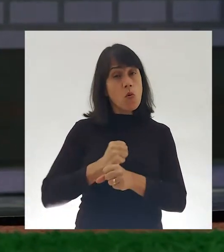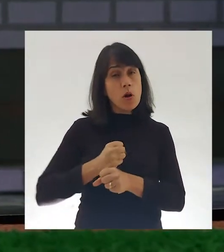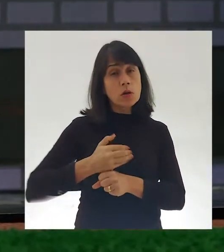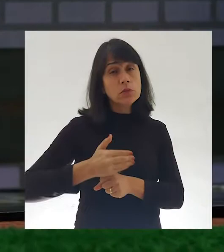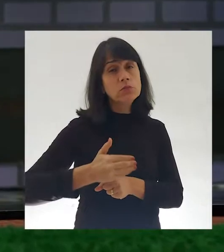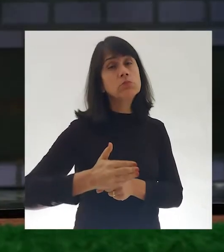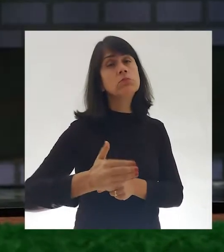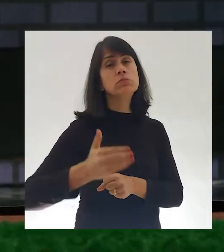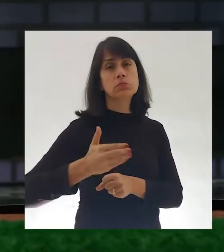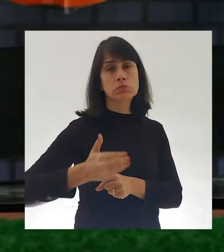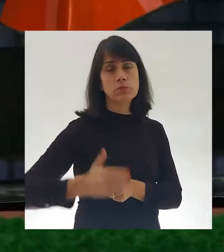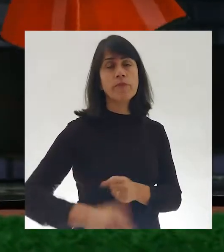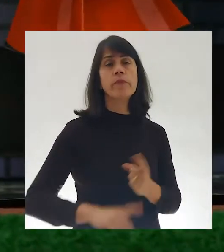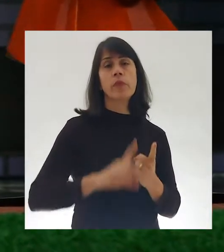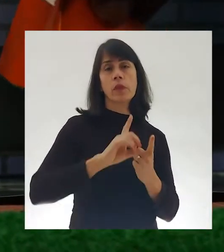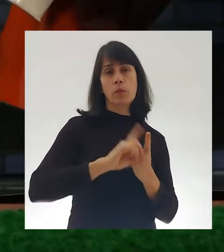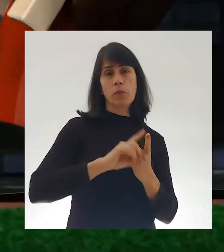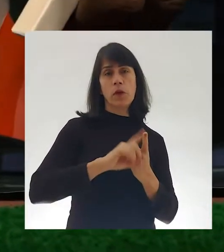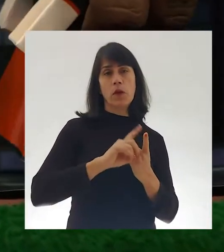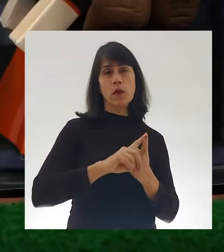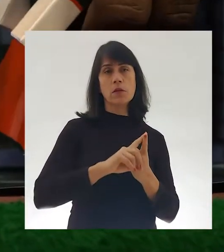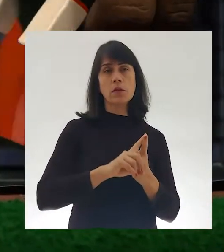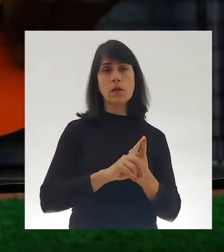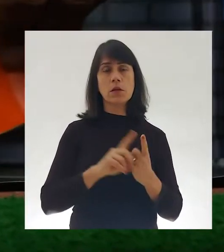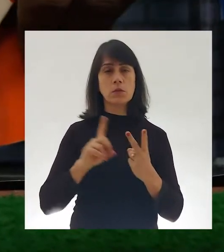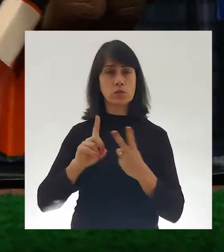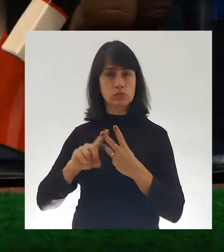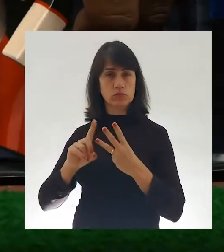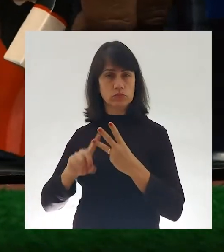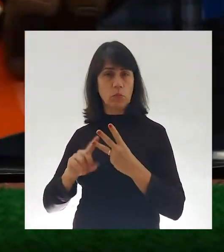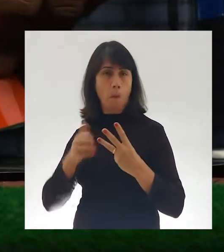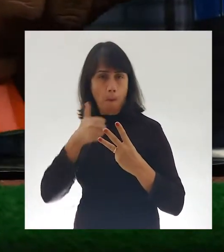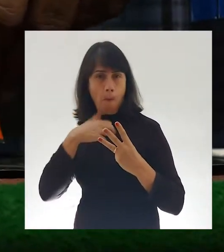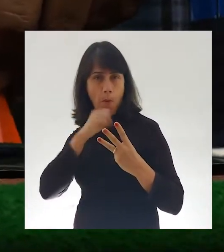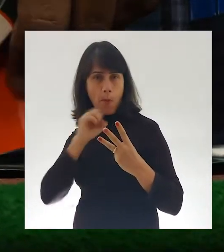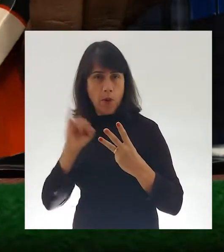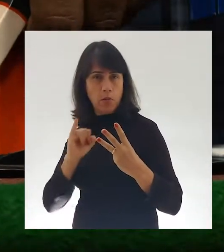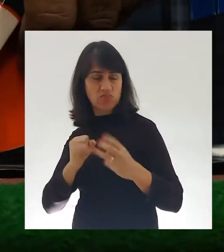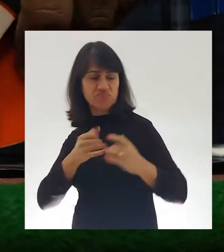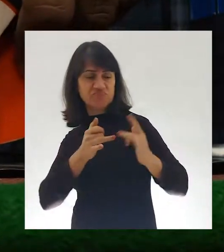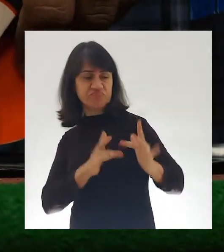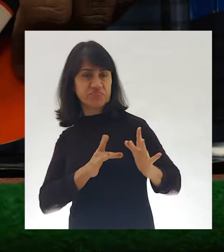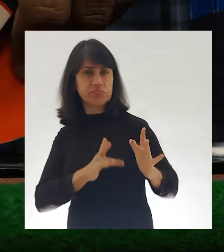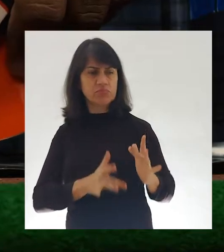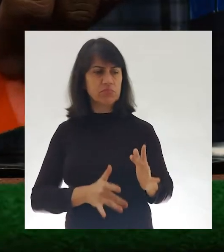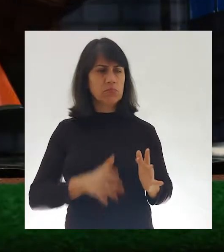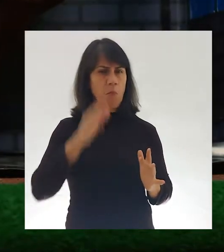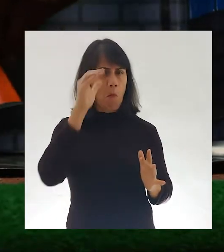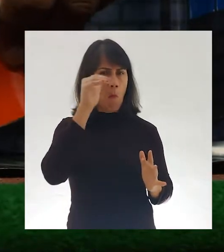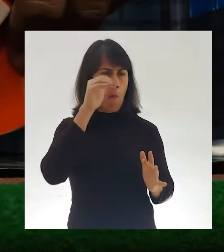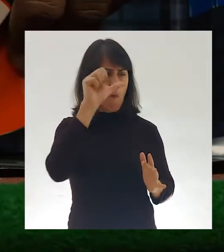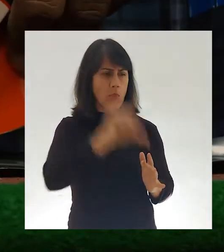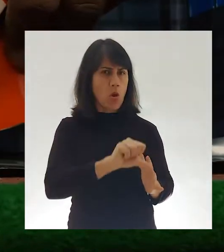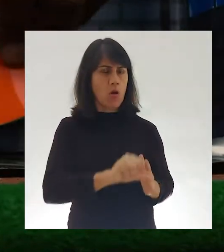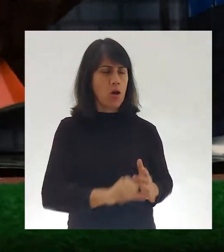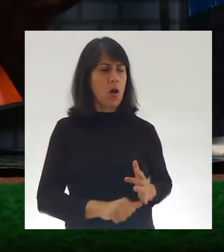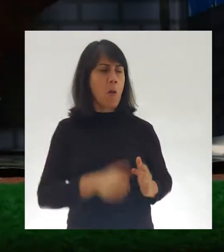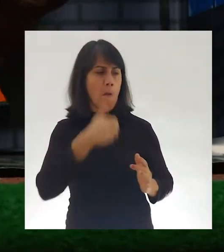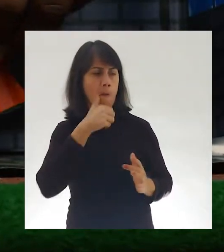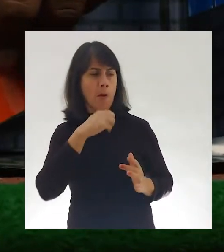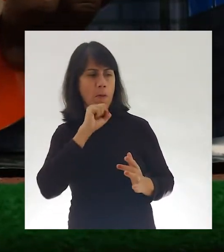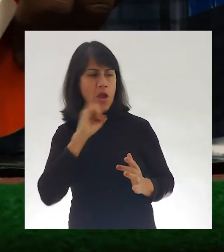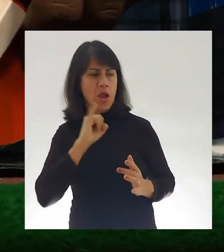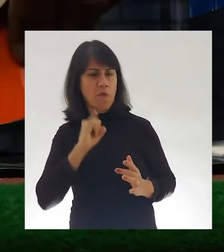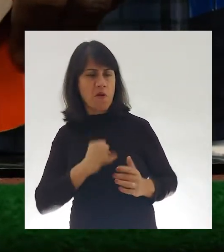anos, Beatriz começou a ser tratada pior que os empregados antigos. Sua mãe e irmã a